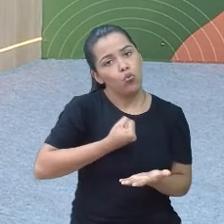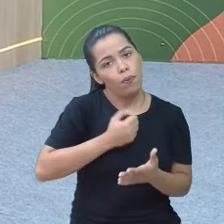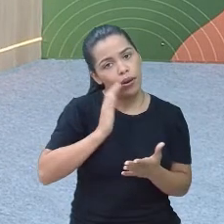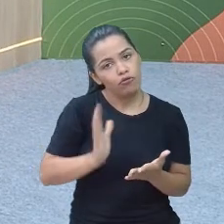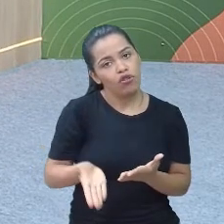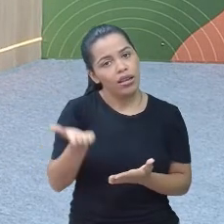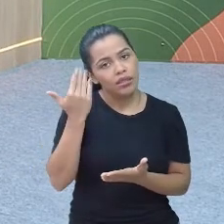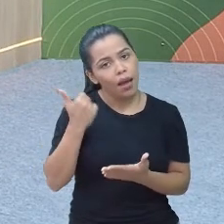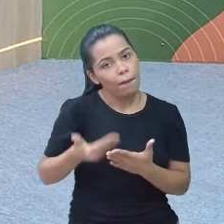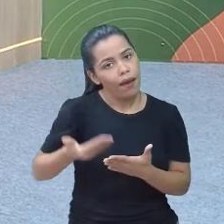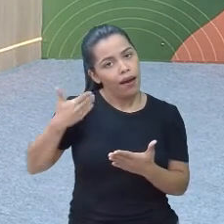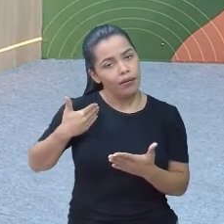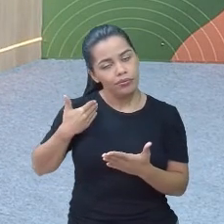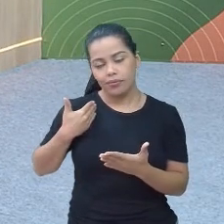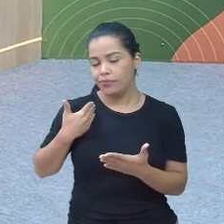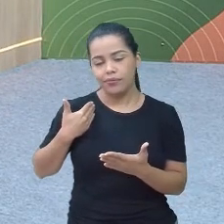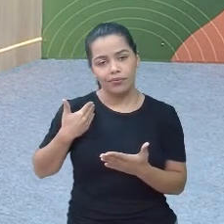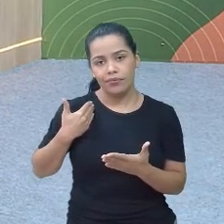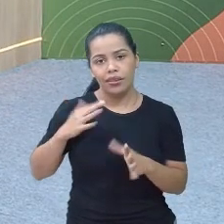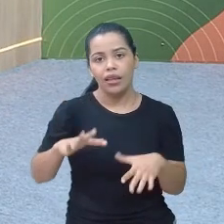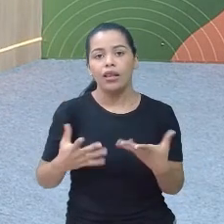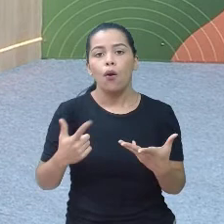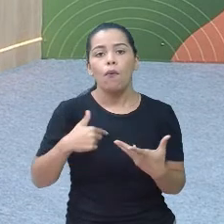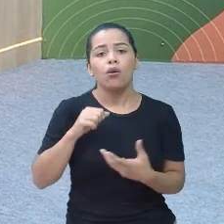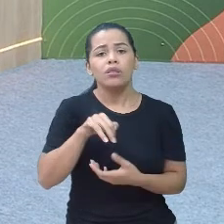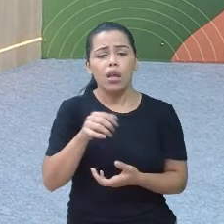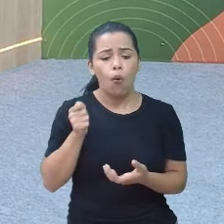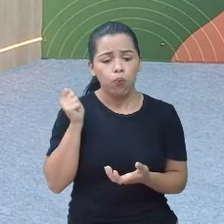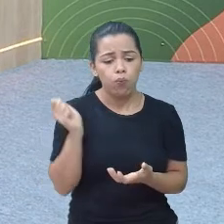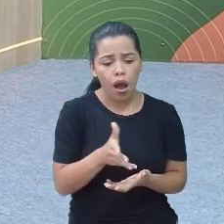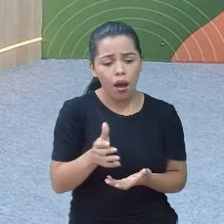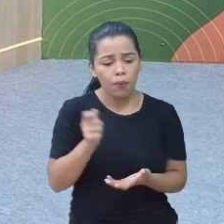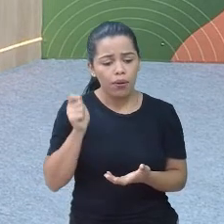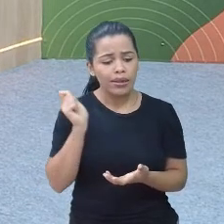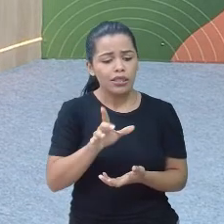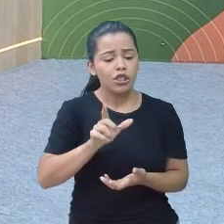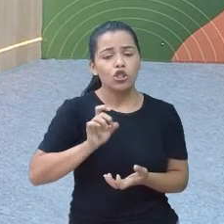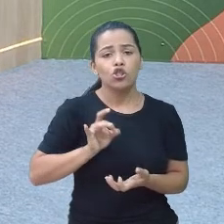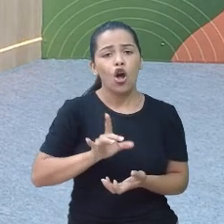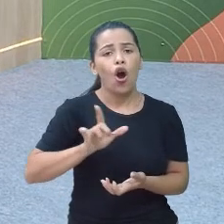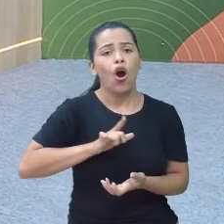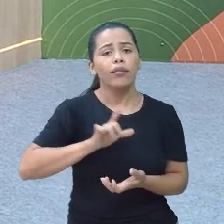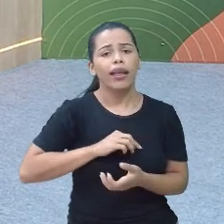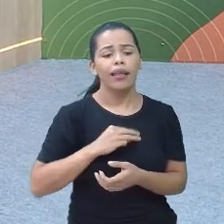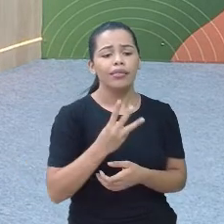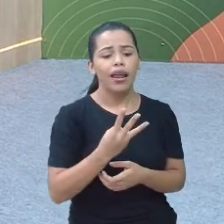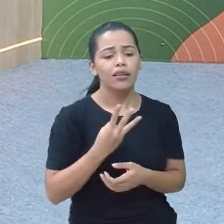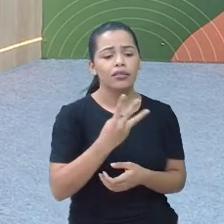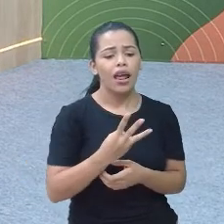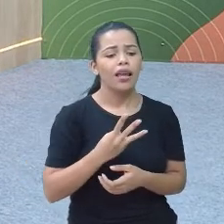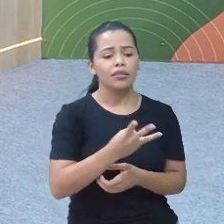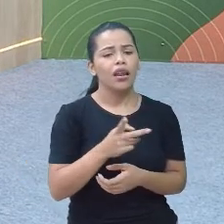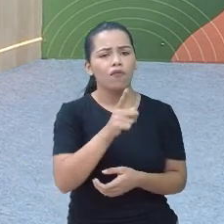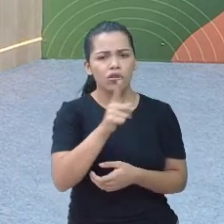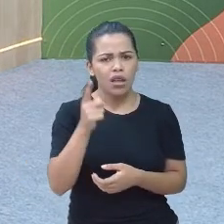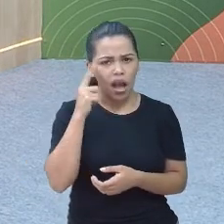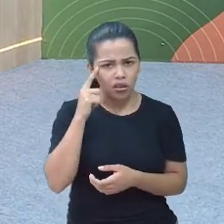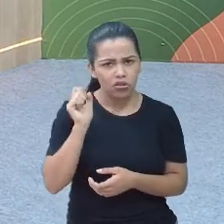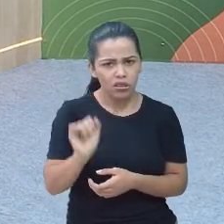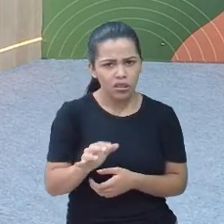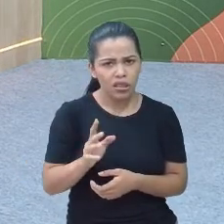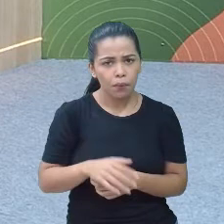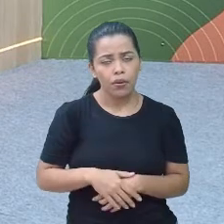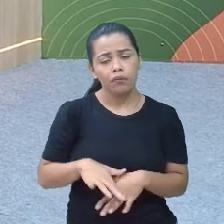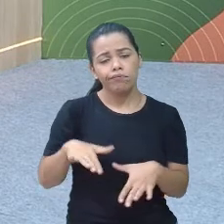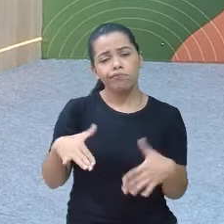posso jogar um dado e sair só as faces 3? Será que isso pode acontecer? Escreve para a gente lá o que é que você acha. Será que se eu jogar